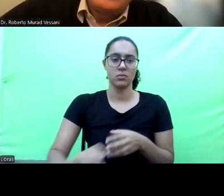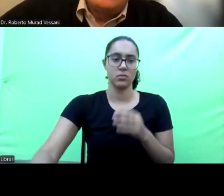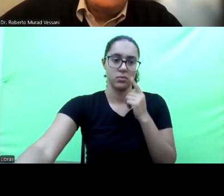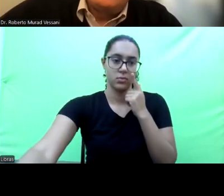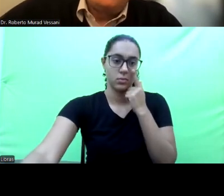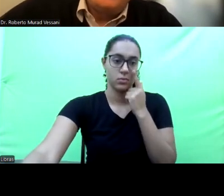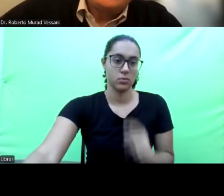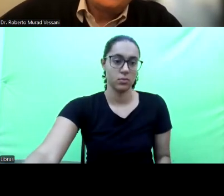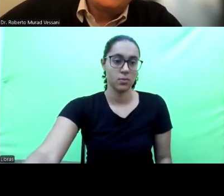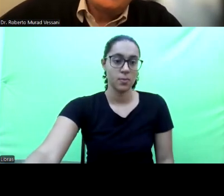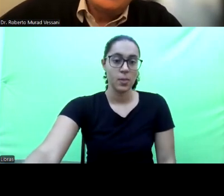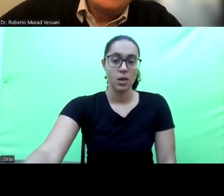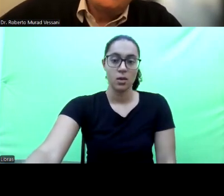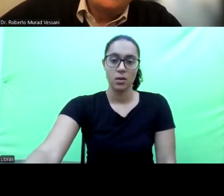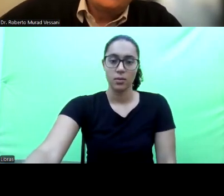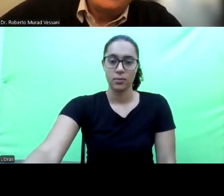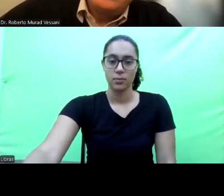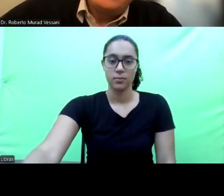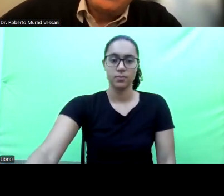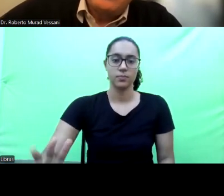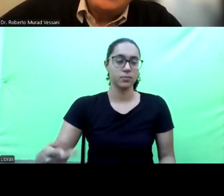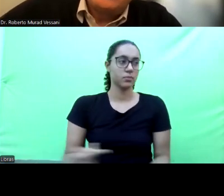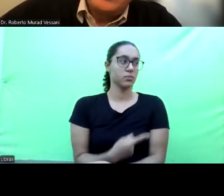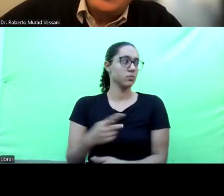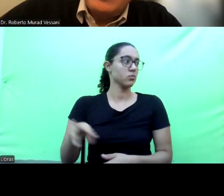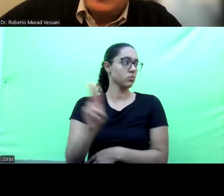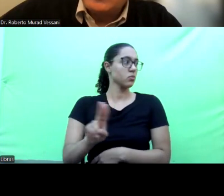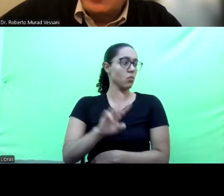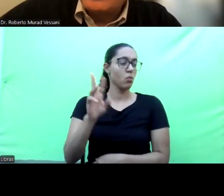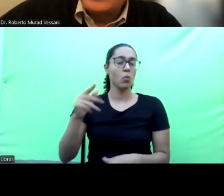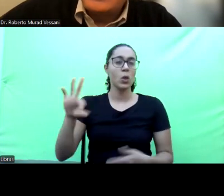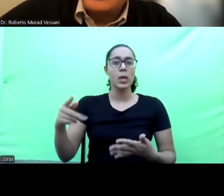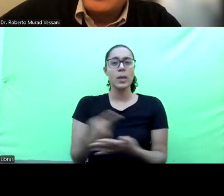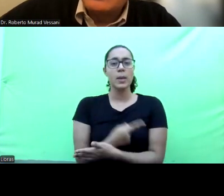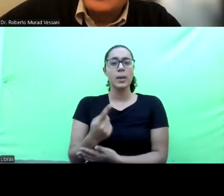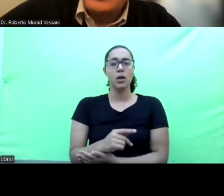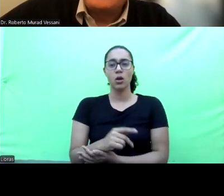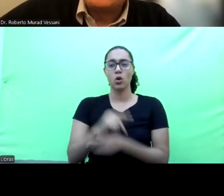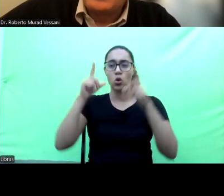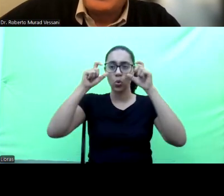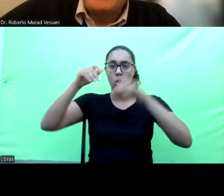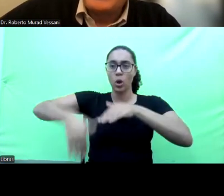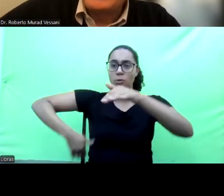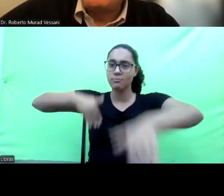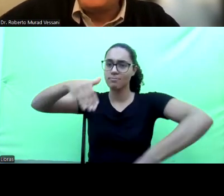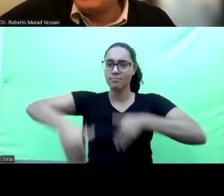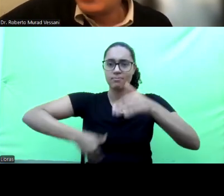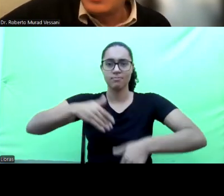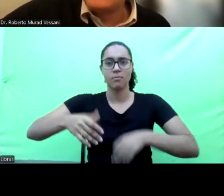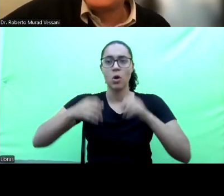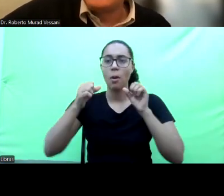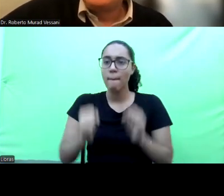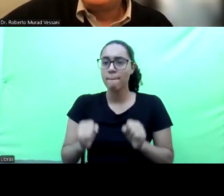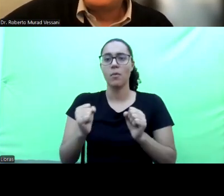isométrico, ou mesmo o uso inadequado, por exemplo, dos óculos de natação, né? Eles podem apertar muito